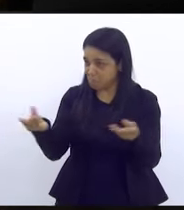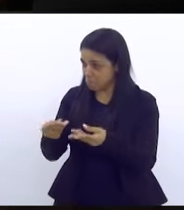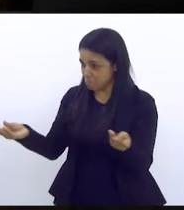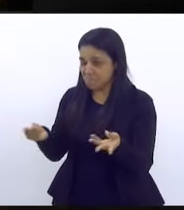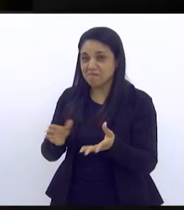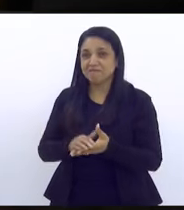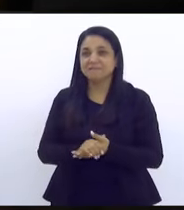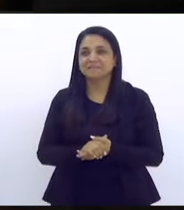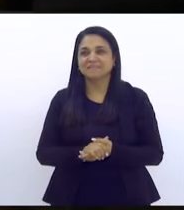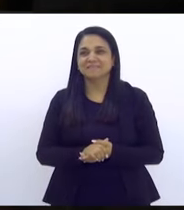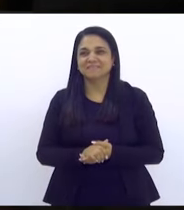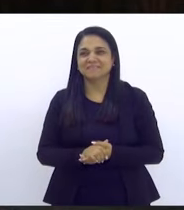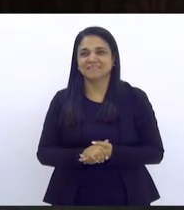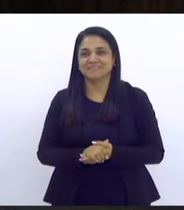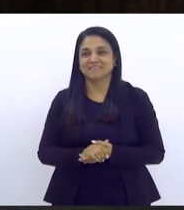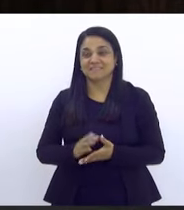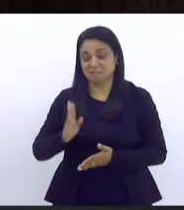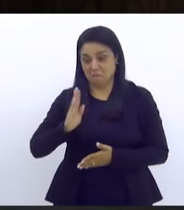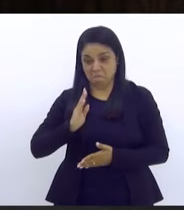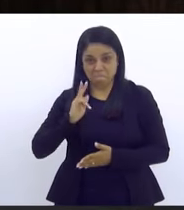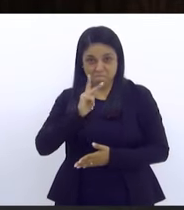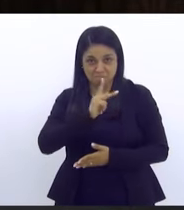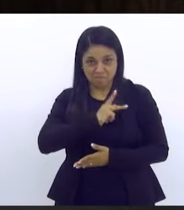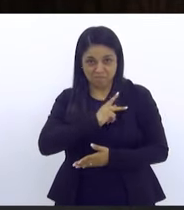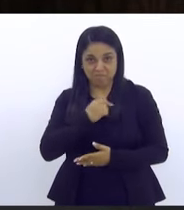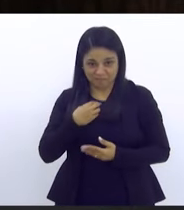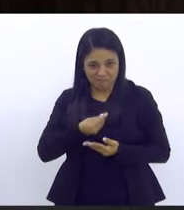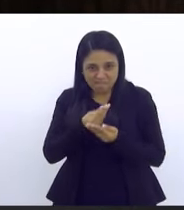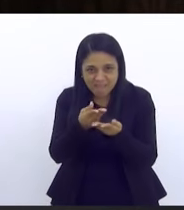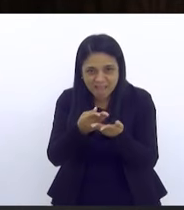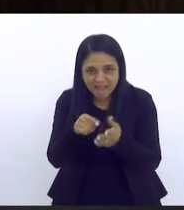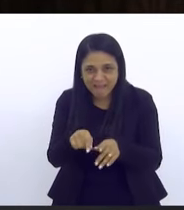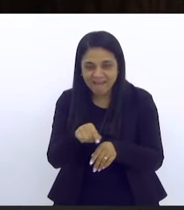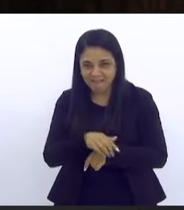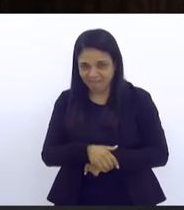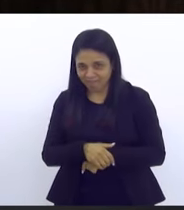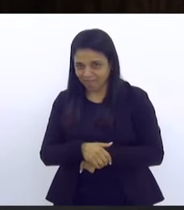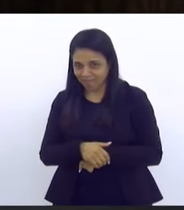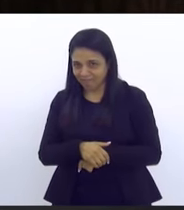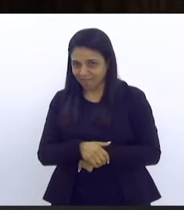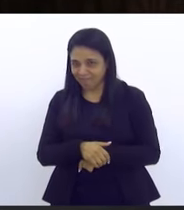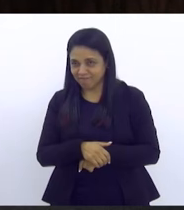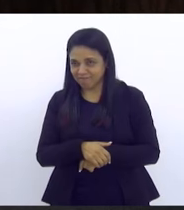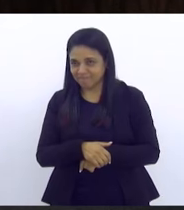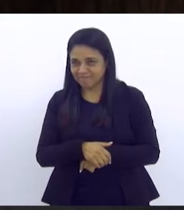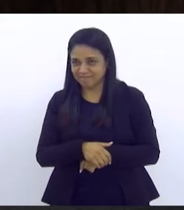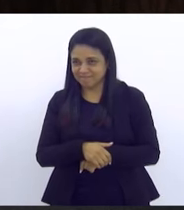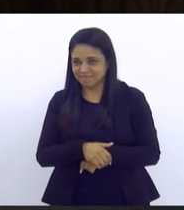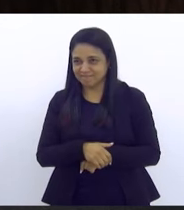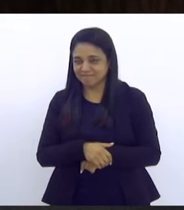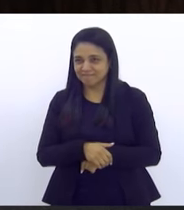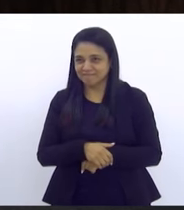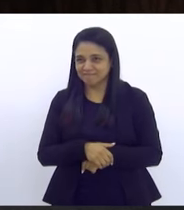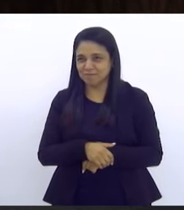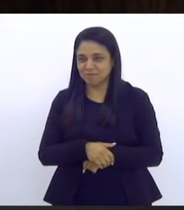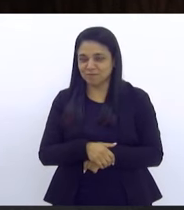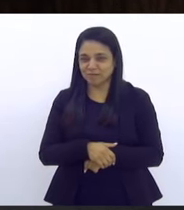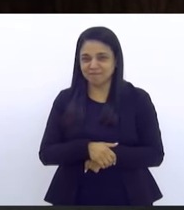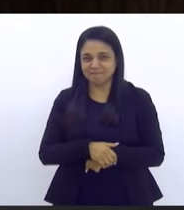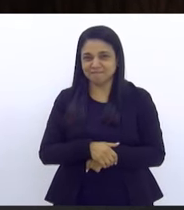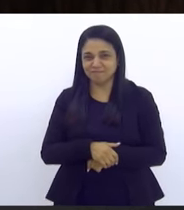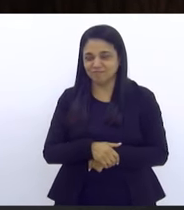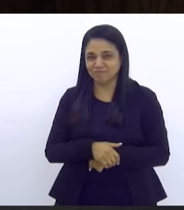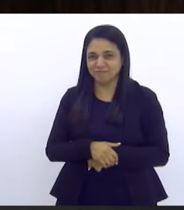Queria saber se o Bispo Gonçalo estivesse aqui, se vocês iam dar papelzinho para ele. Eu não ia ter capacidade para isso.